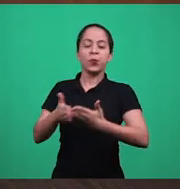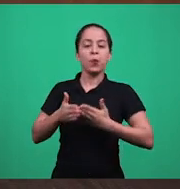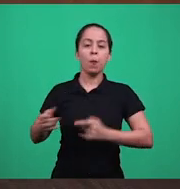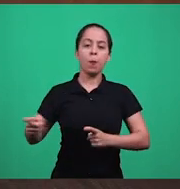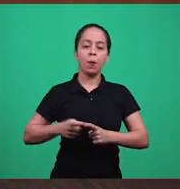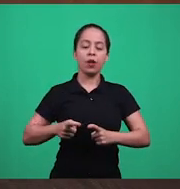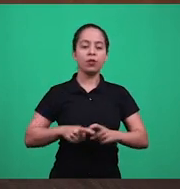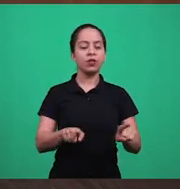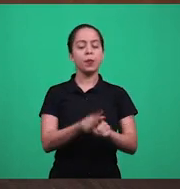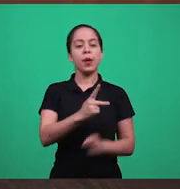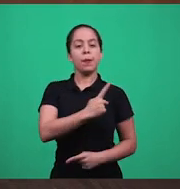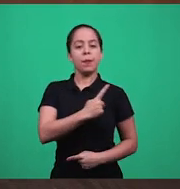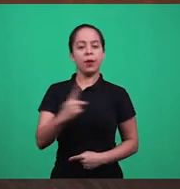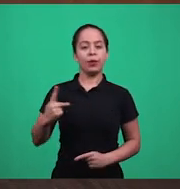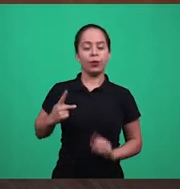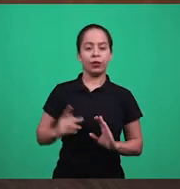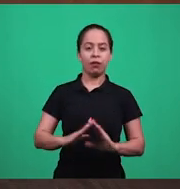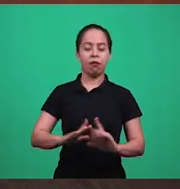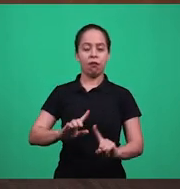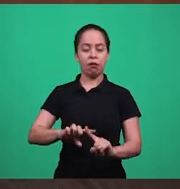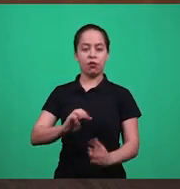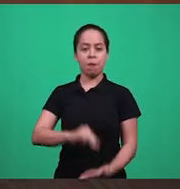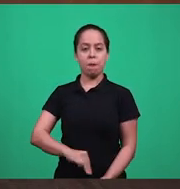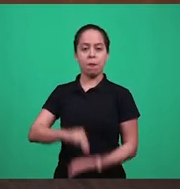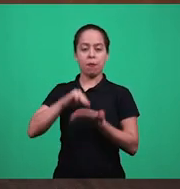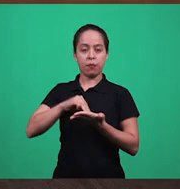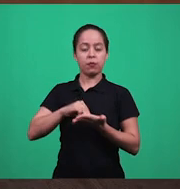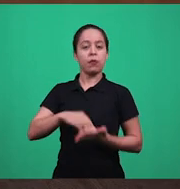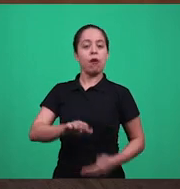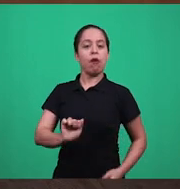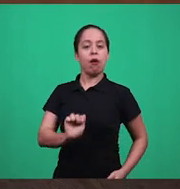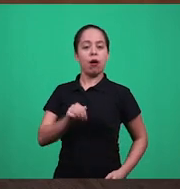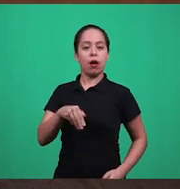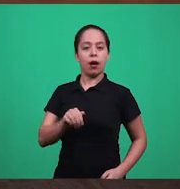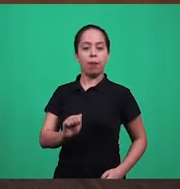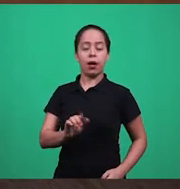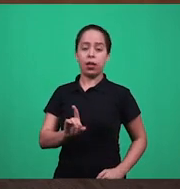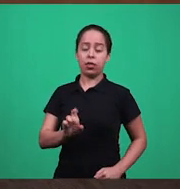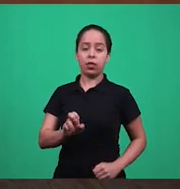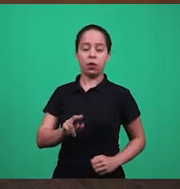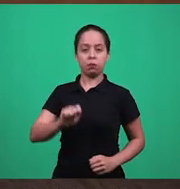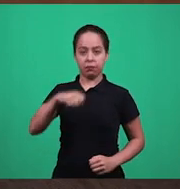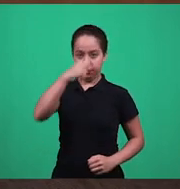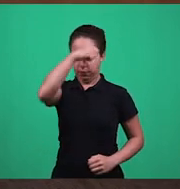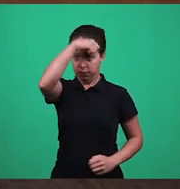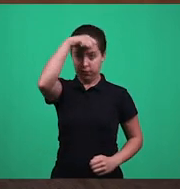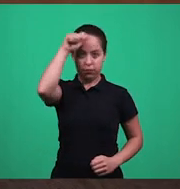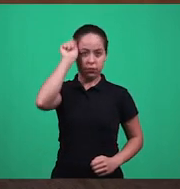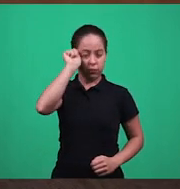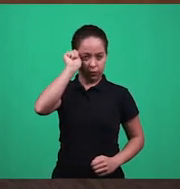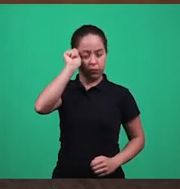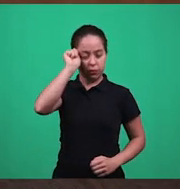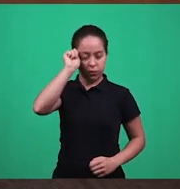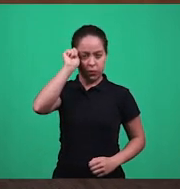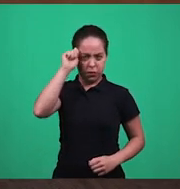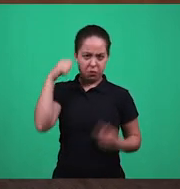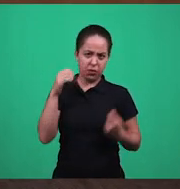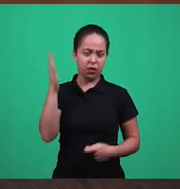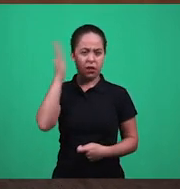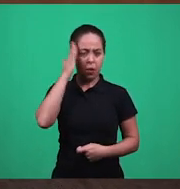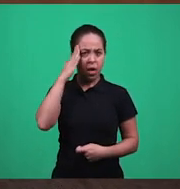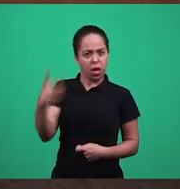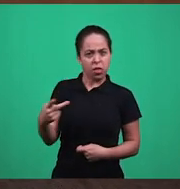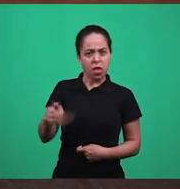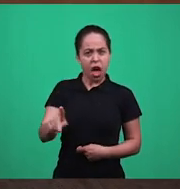e pastor da Igreja Cristã Maranata, Amadeu Loureiro Lopes. Apesar de não